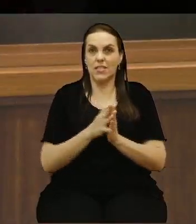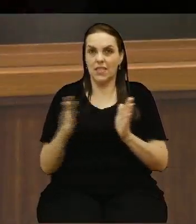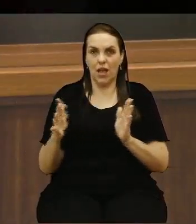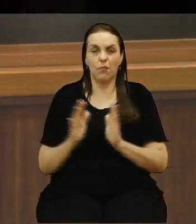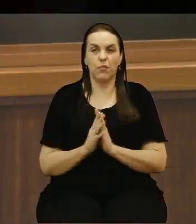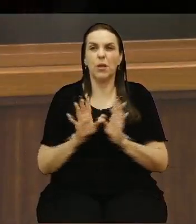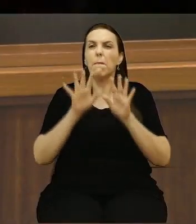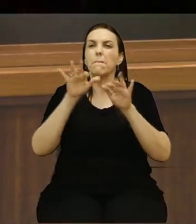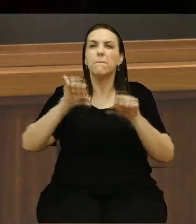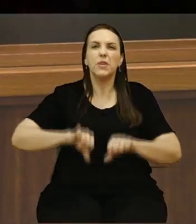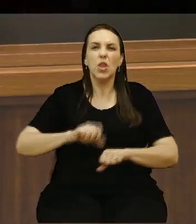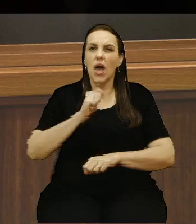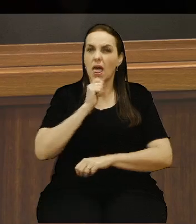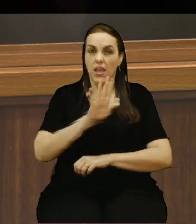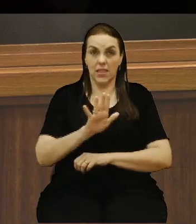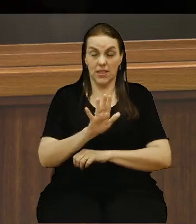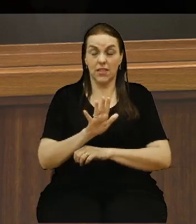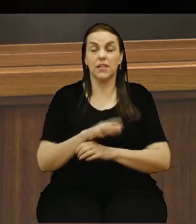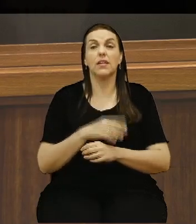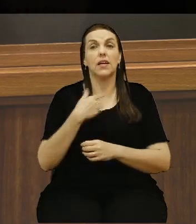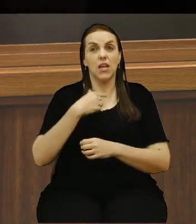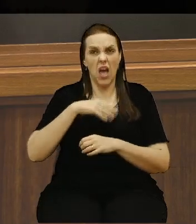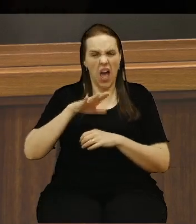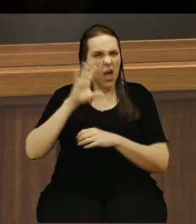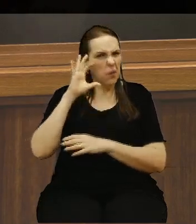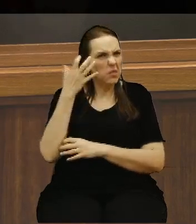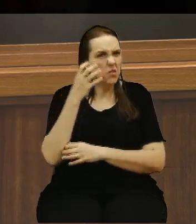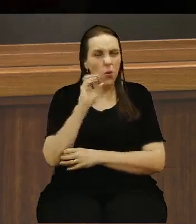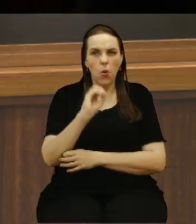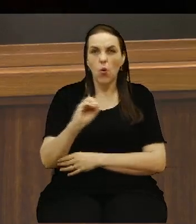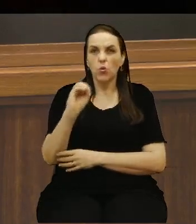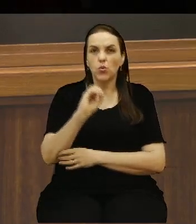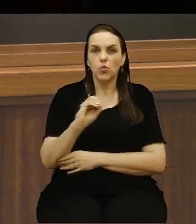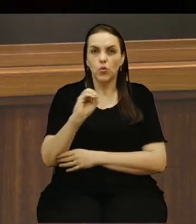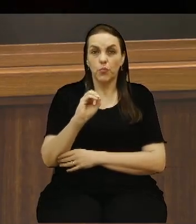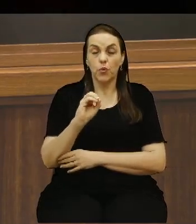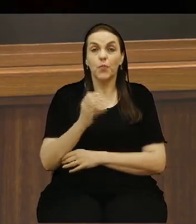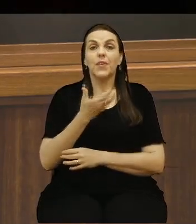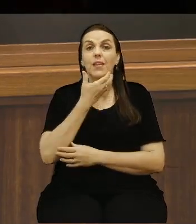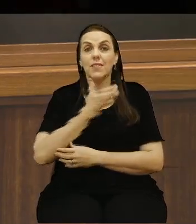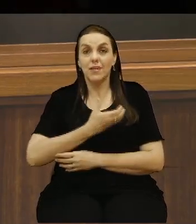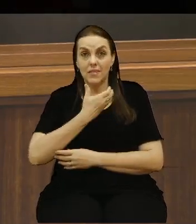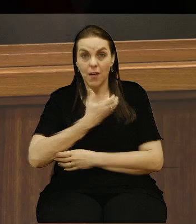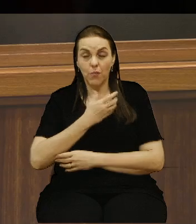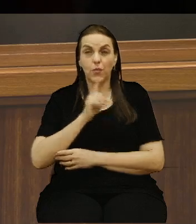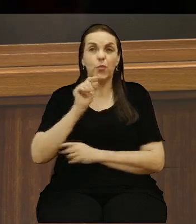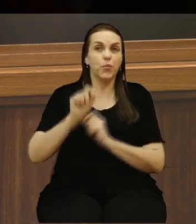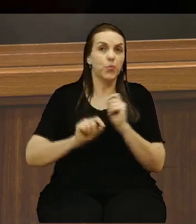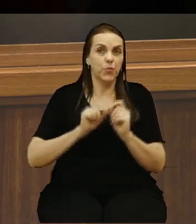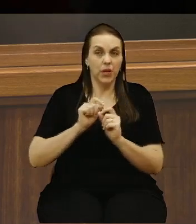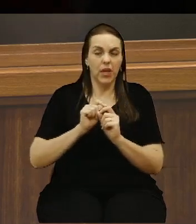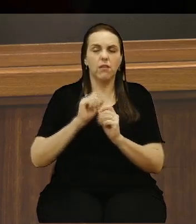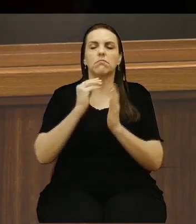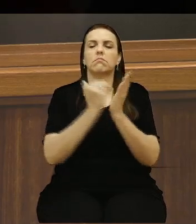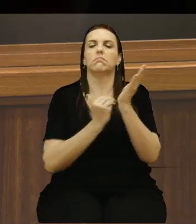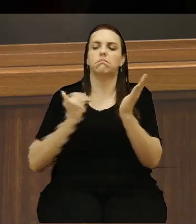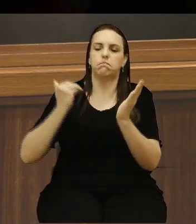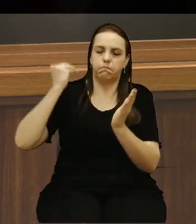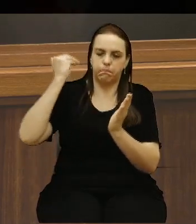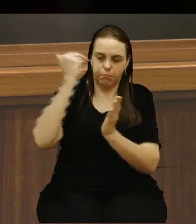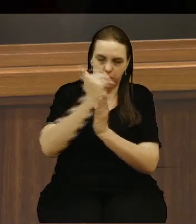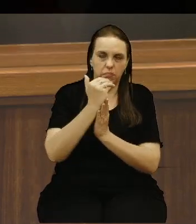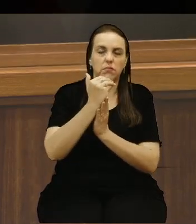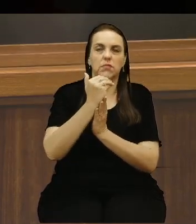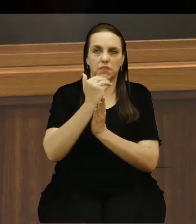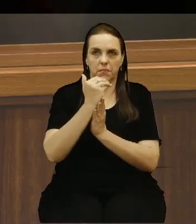vou concluir. Isso aconteceu, acho que foi em outubro e tal. Em dezembro, postergou o contrato com